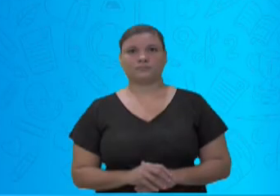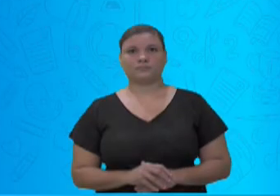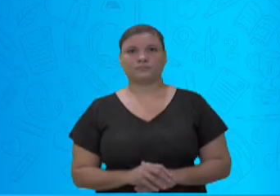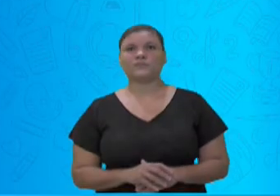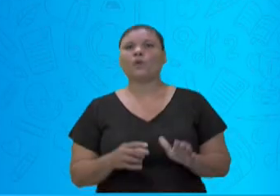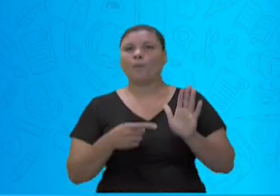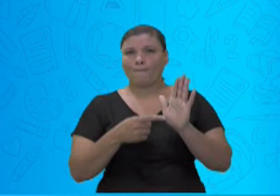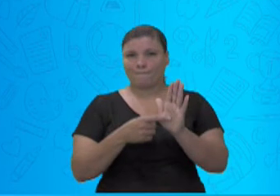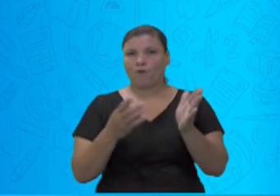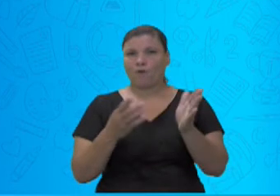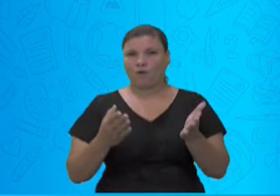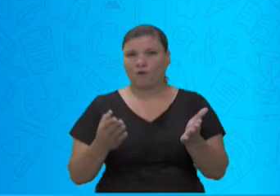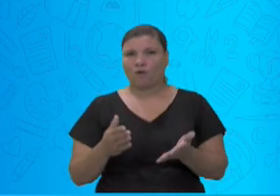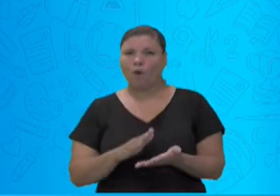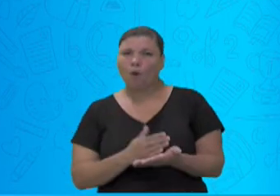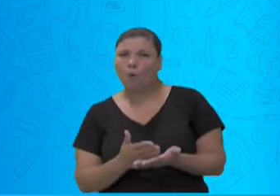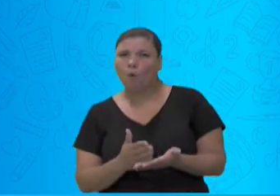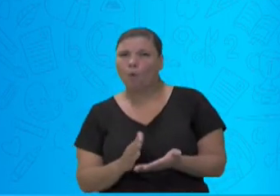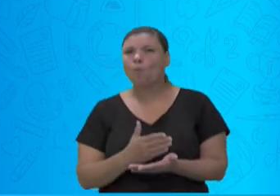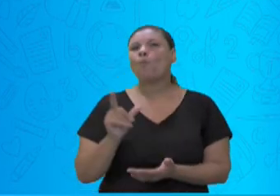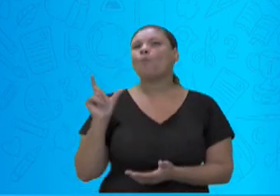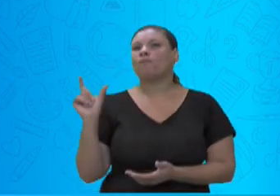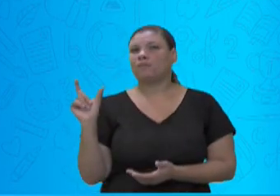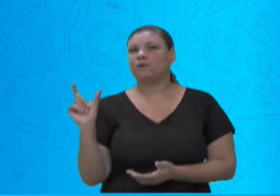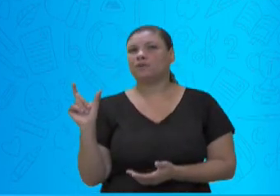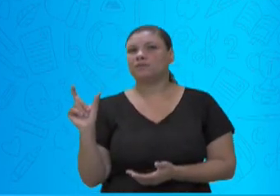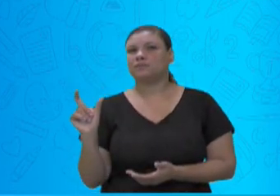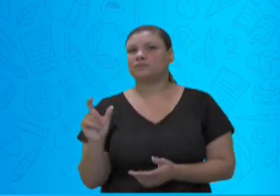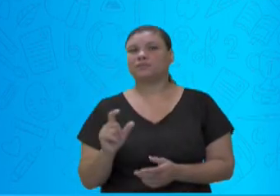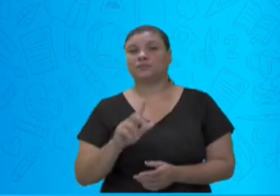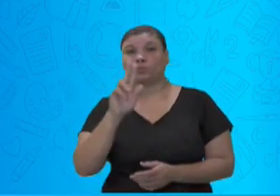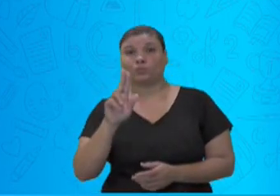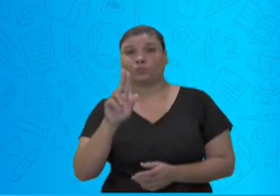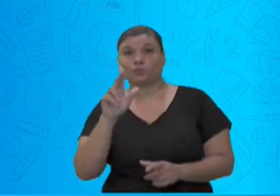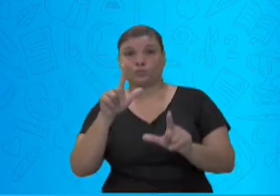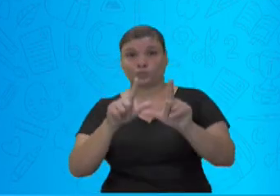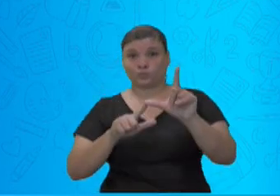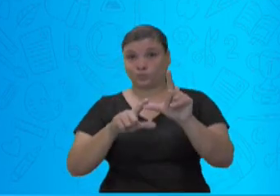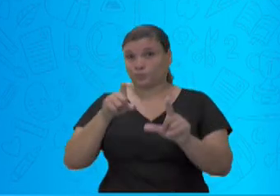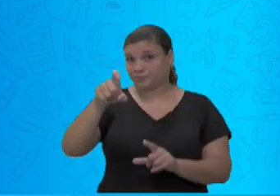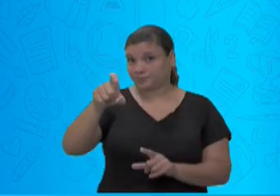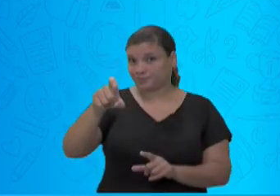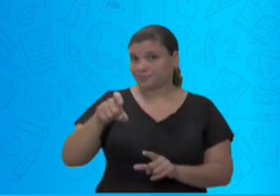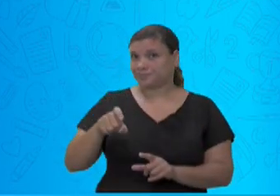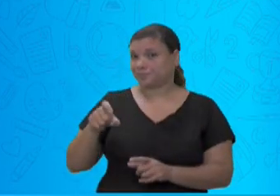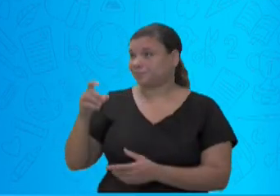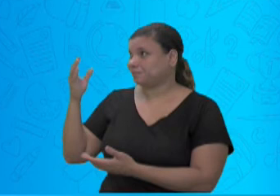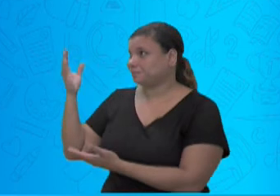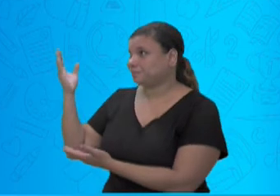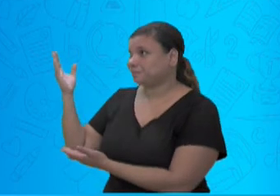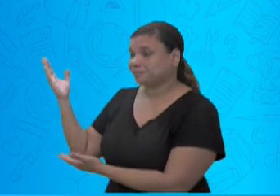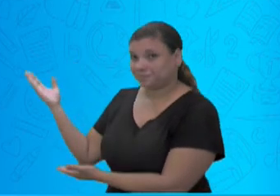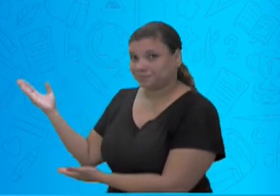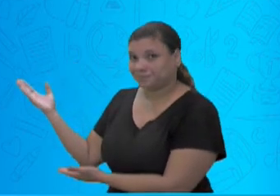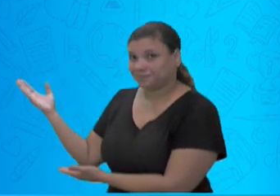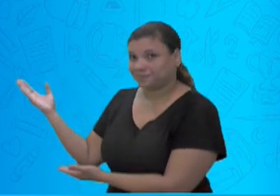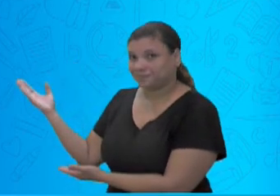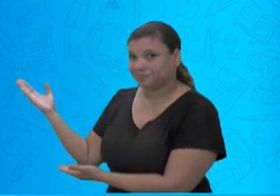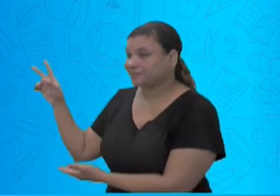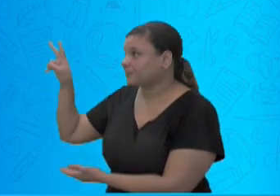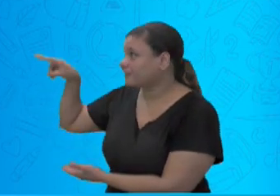E aqui nós temos algumas palavras escritas com X. São essas. Precisamos